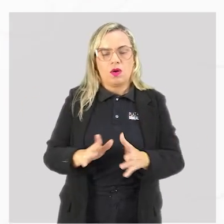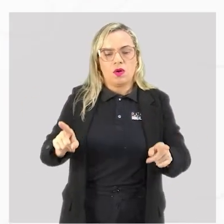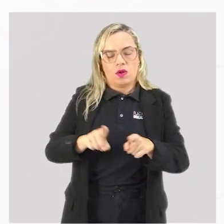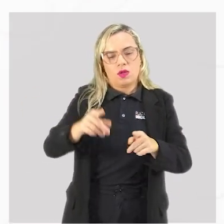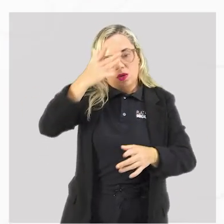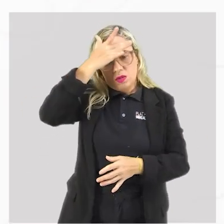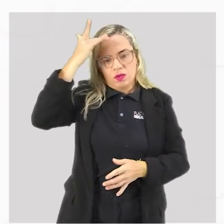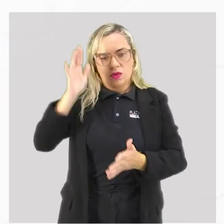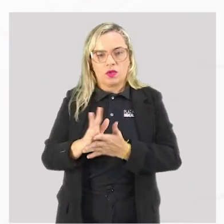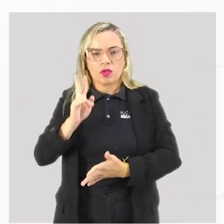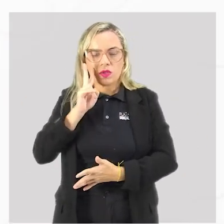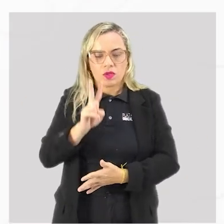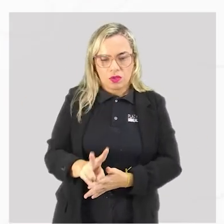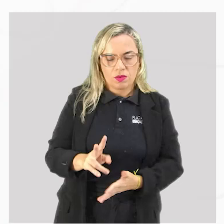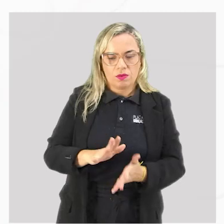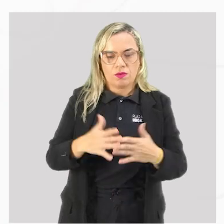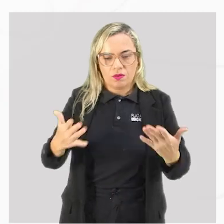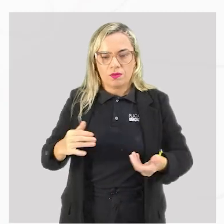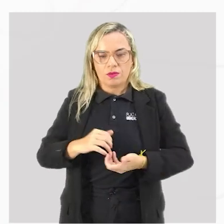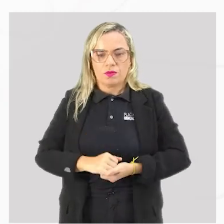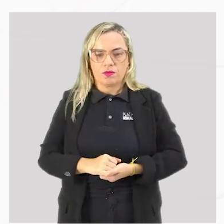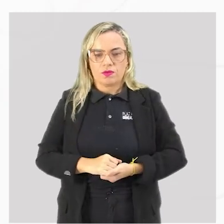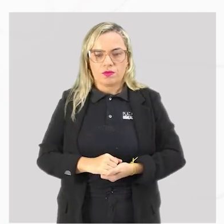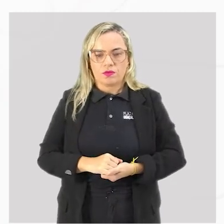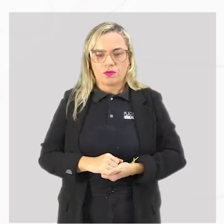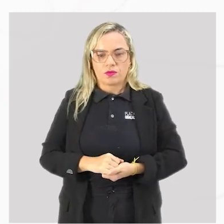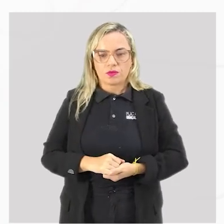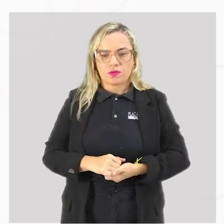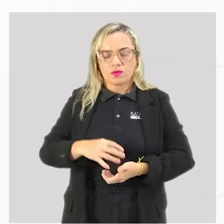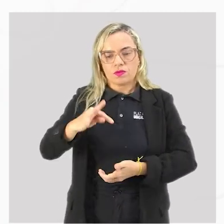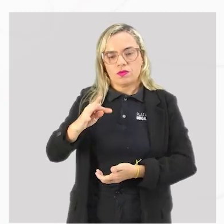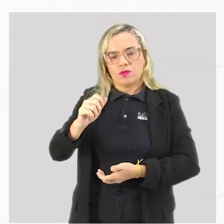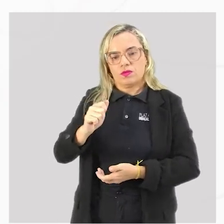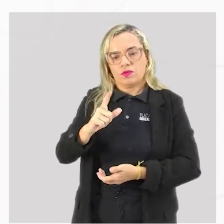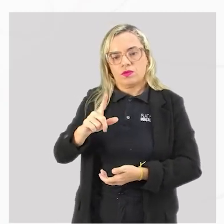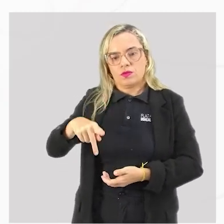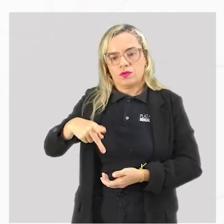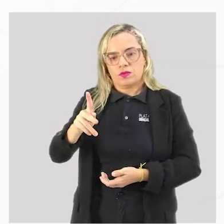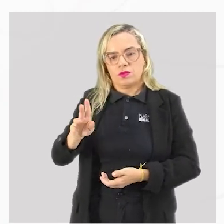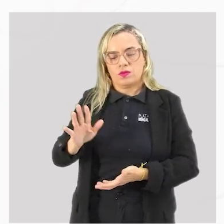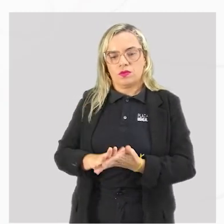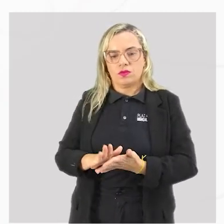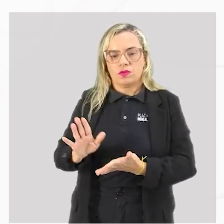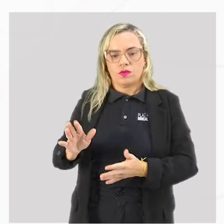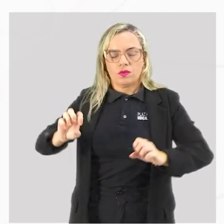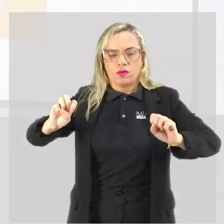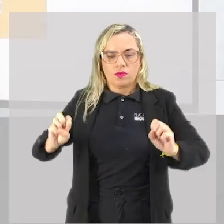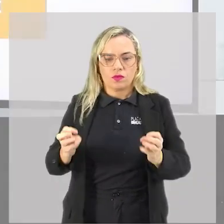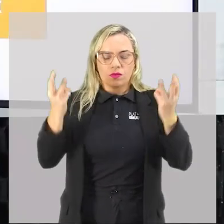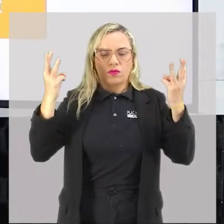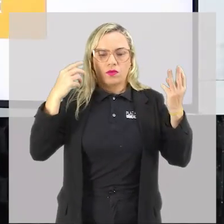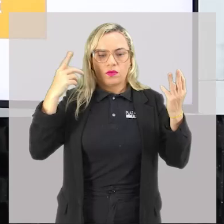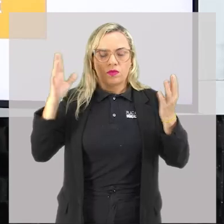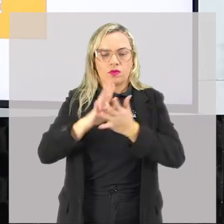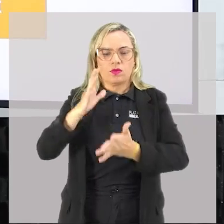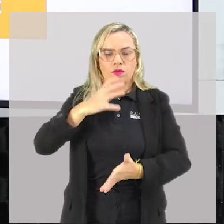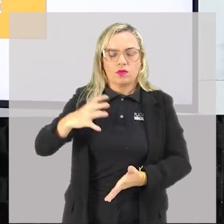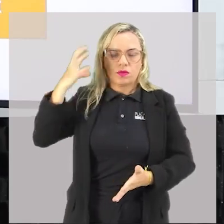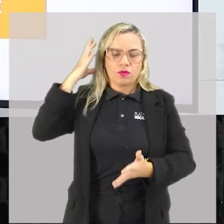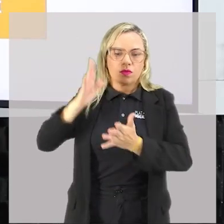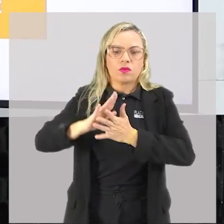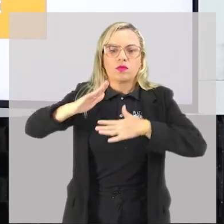audiência. Os talk shows, eles evoluíram desde lá dos programas de rádio, que logicamente as pessoas